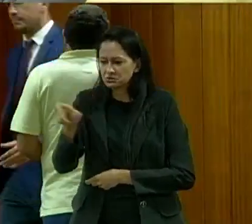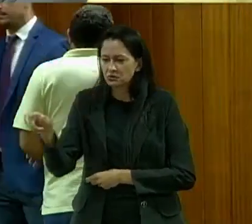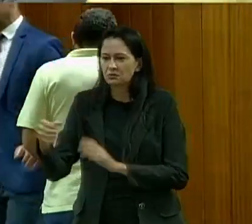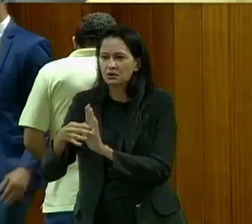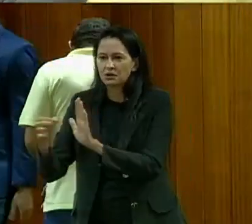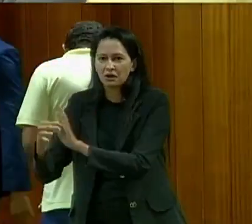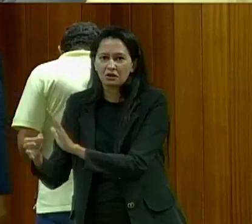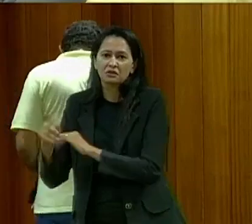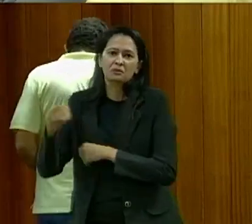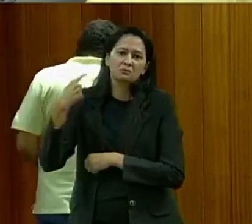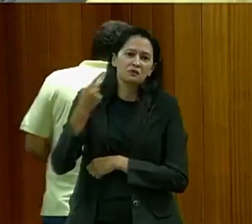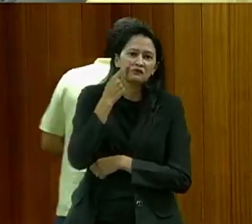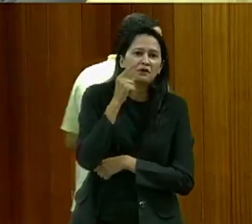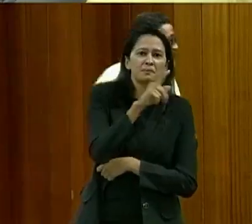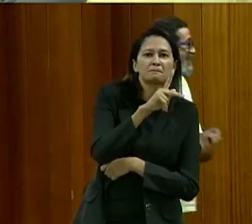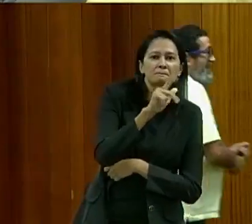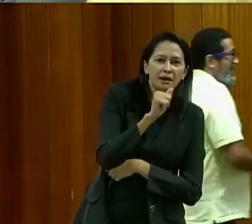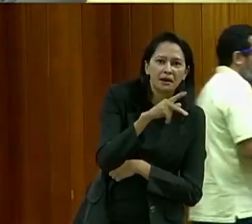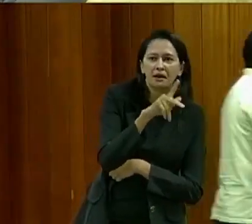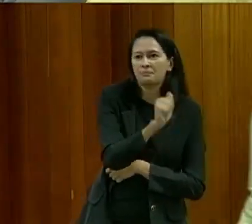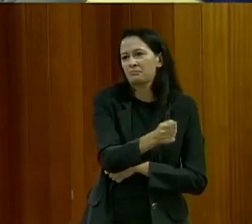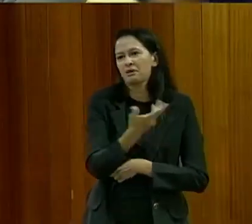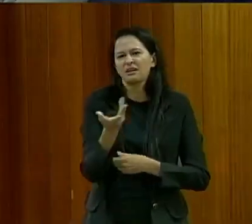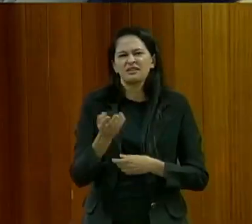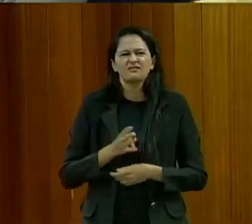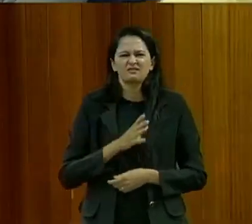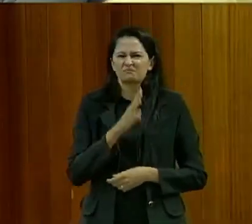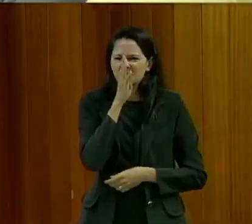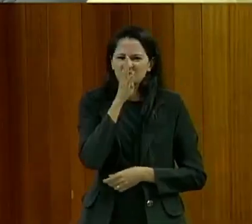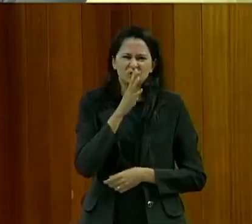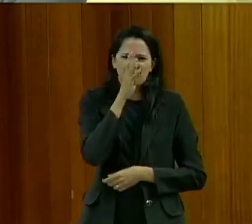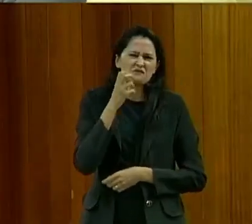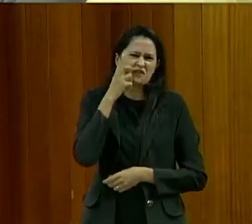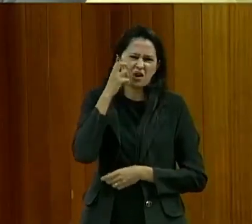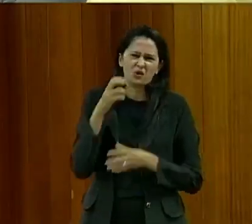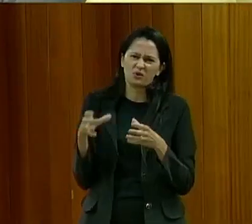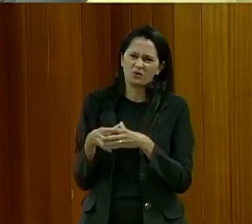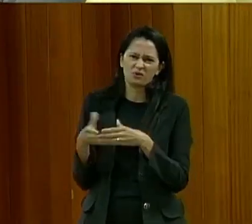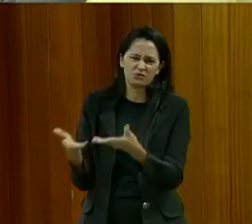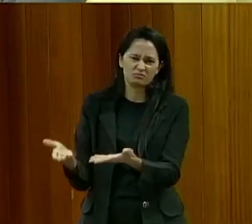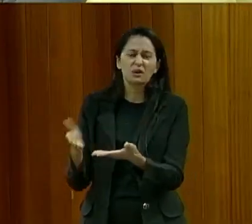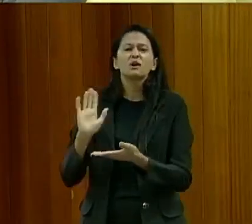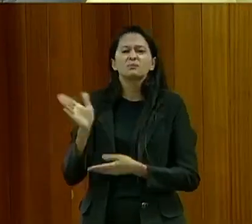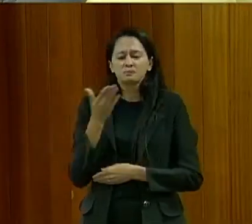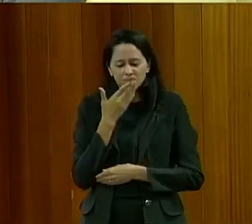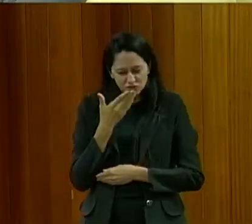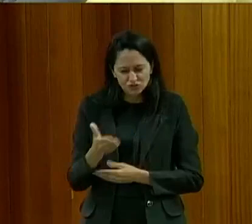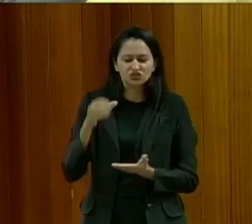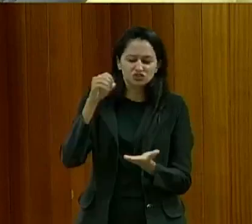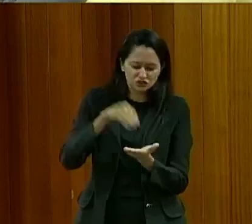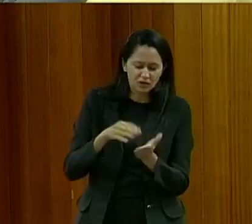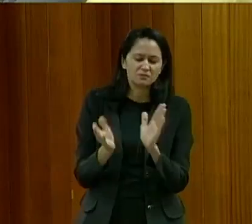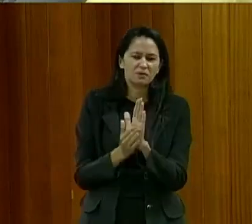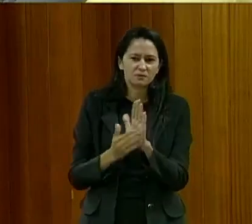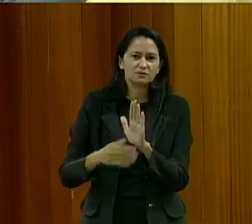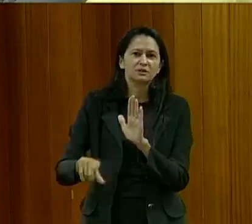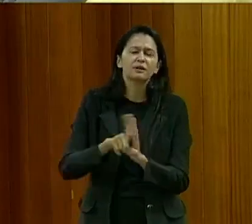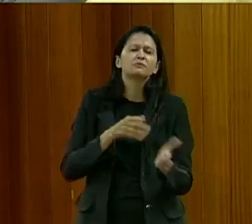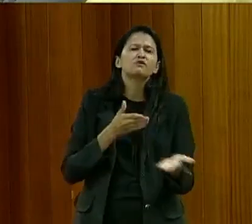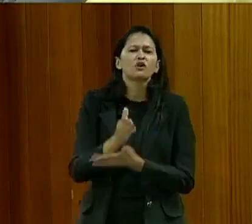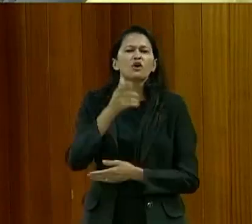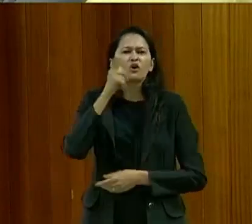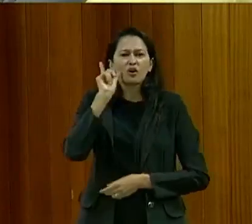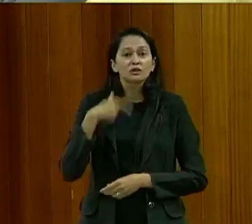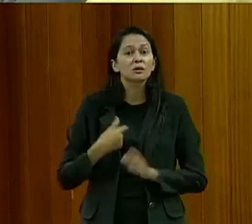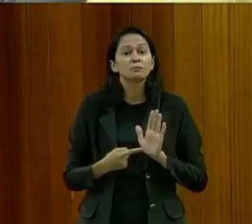Macedo. Então, é uma vergonha essa comissão, uma vergonha. Eu já pedi para pegar a cópia do projeto que foi aprovado aqui ontem, para